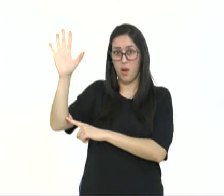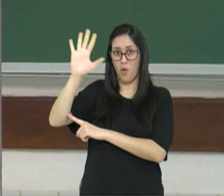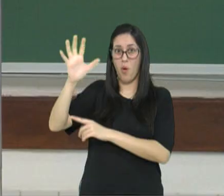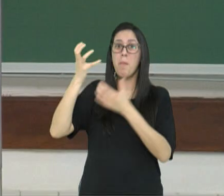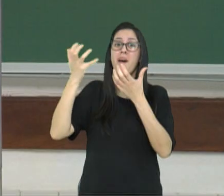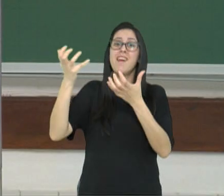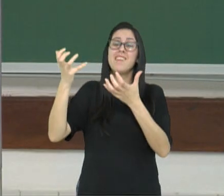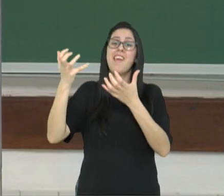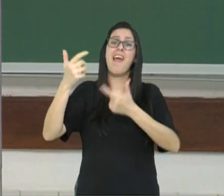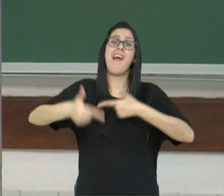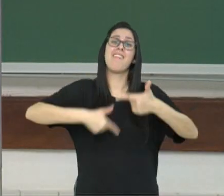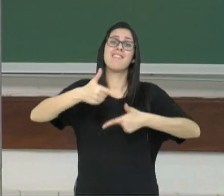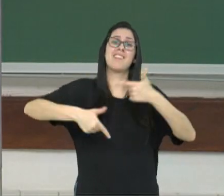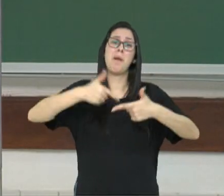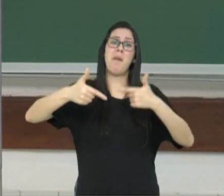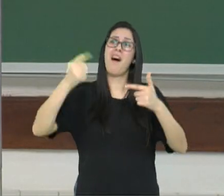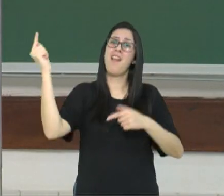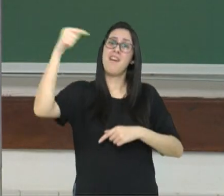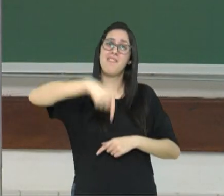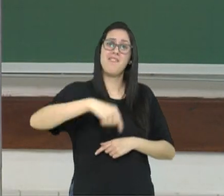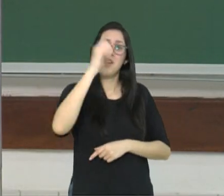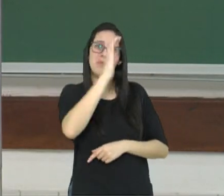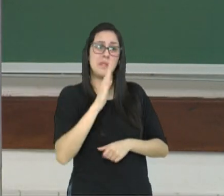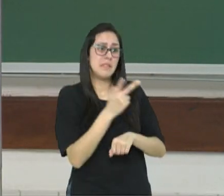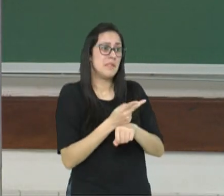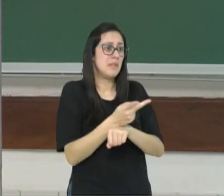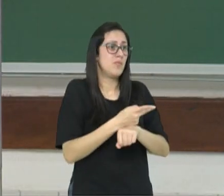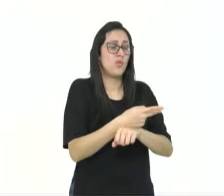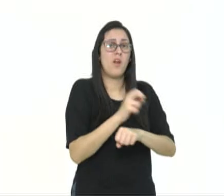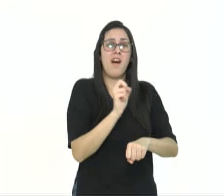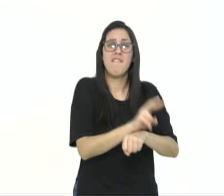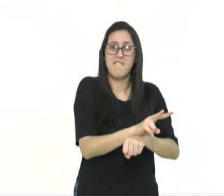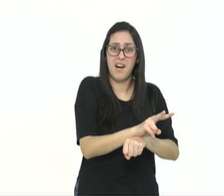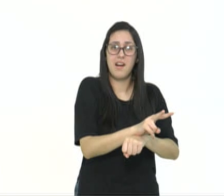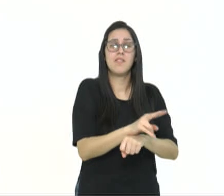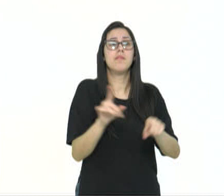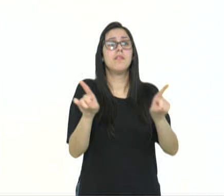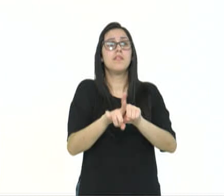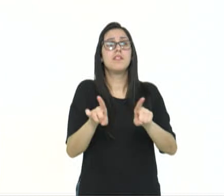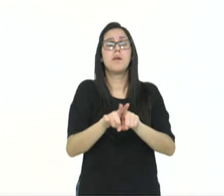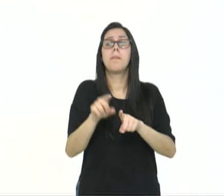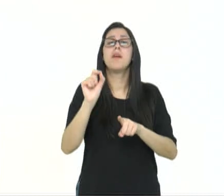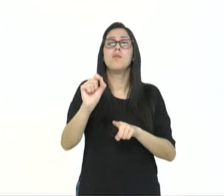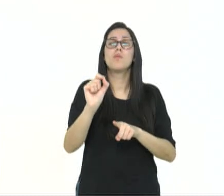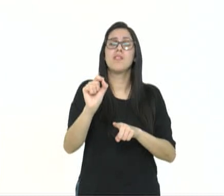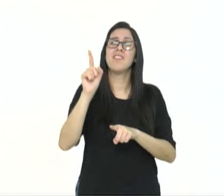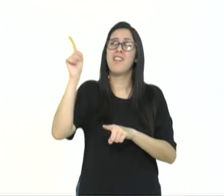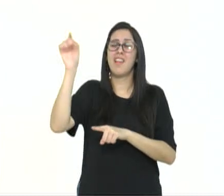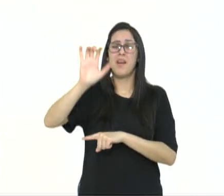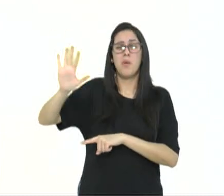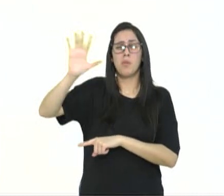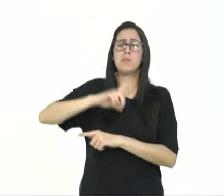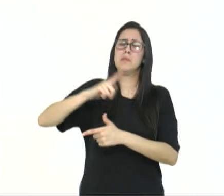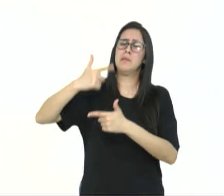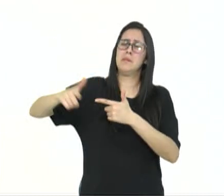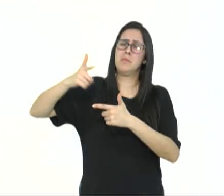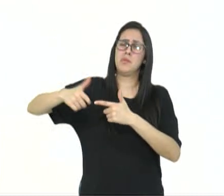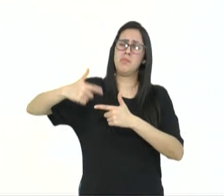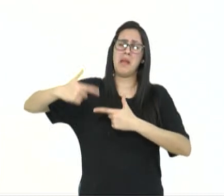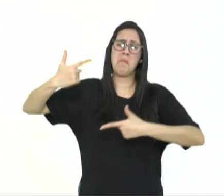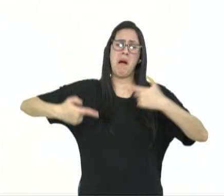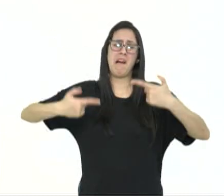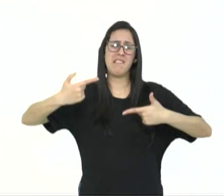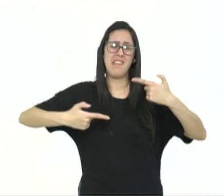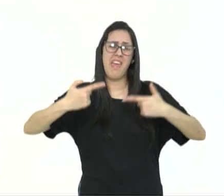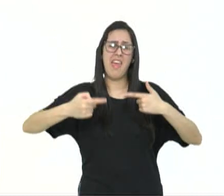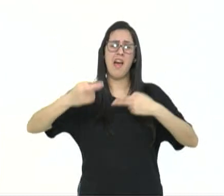que faltava emprego na Europa, faltavam terras na Europa. Fugir dos conflitos que estavam ocorrendo na Europa, as